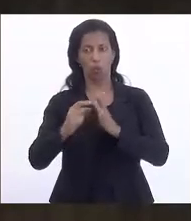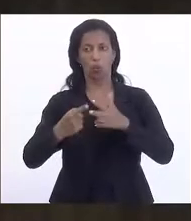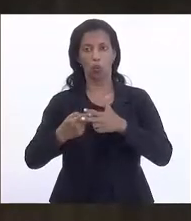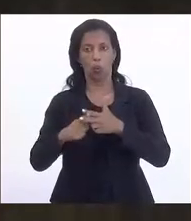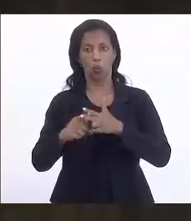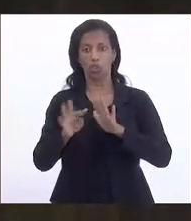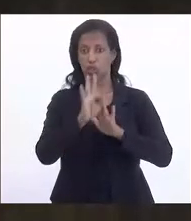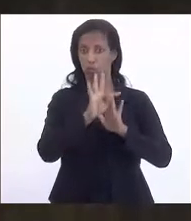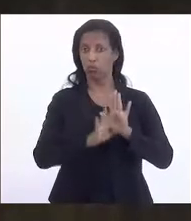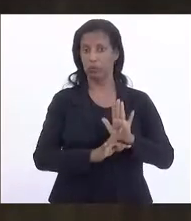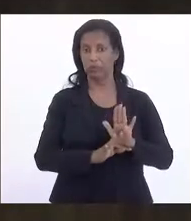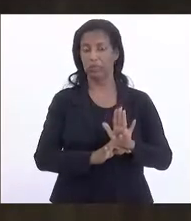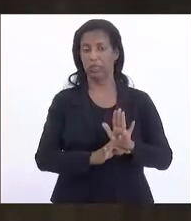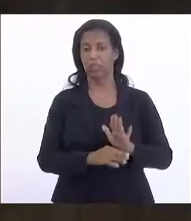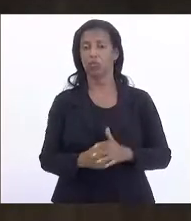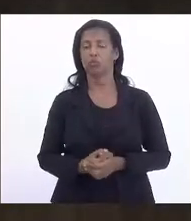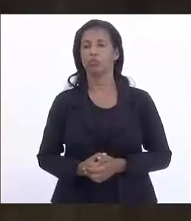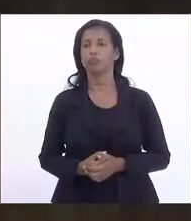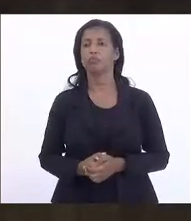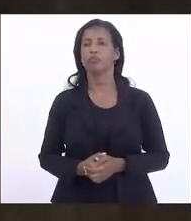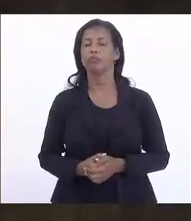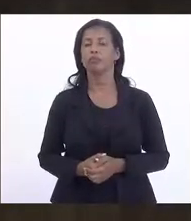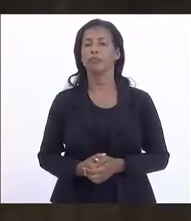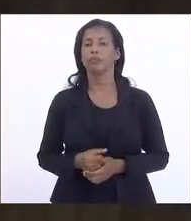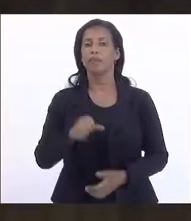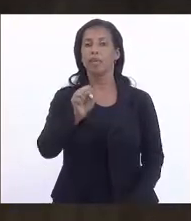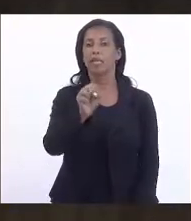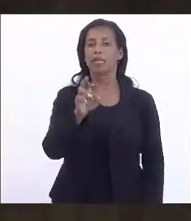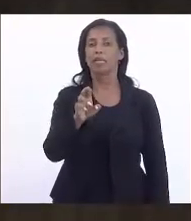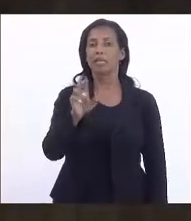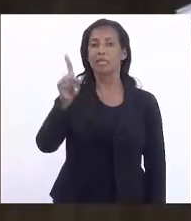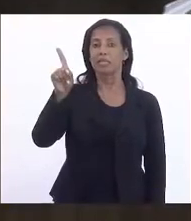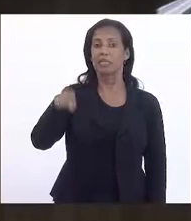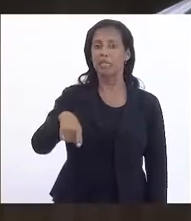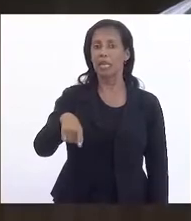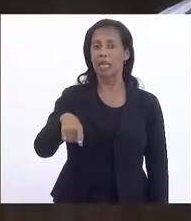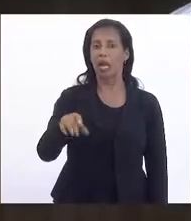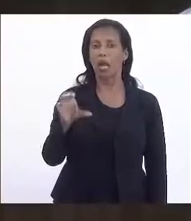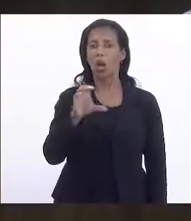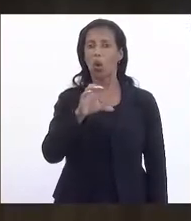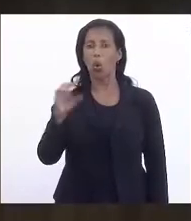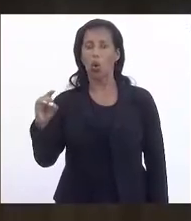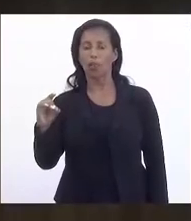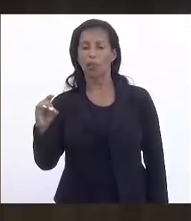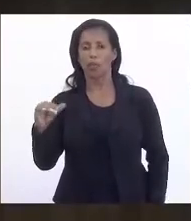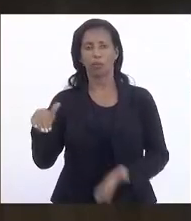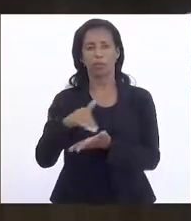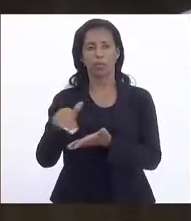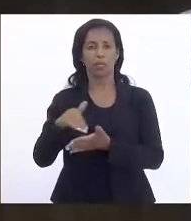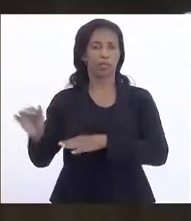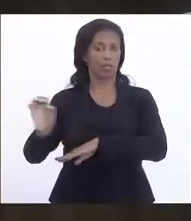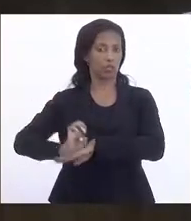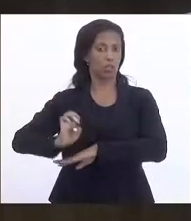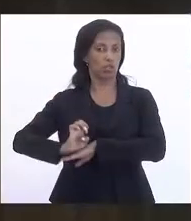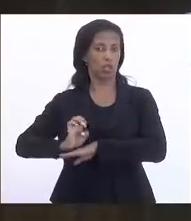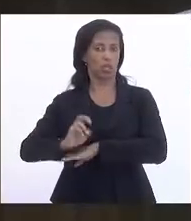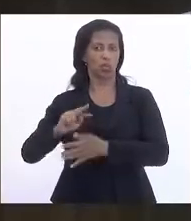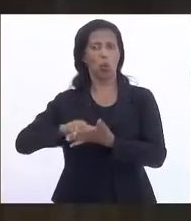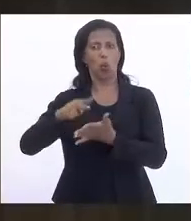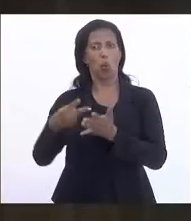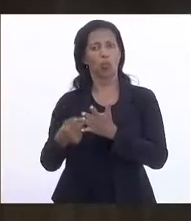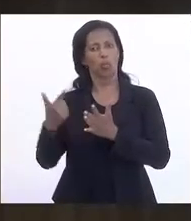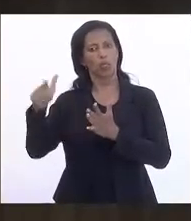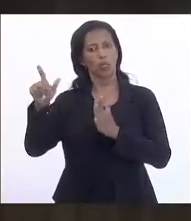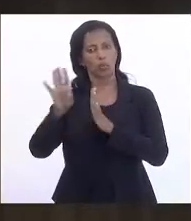que será do racismo religioso, será coordenado pela Secretaria de Estado. Foi feita uma correção de texto, contrário às demais